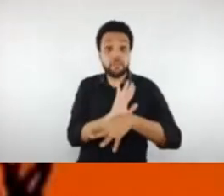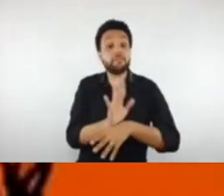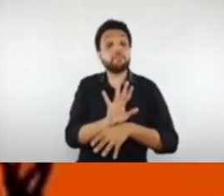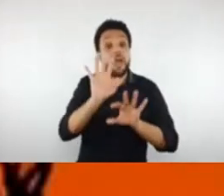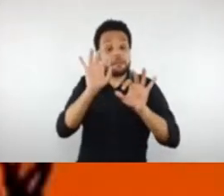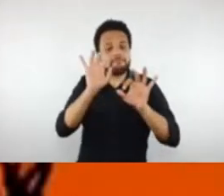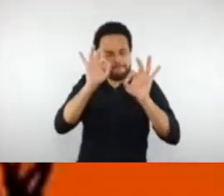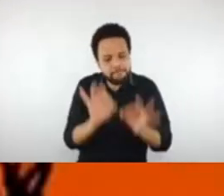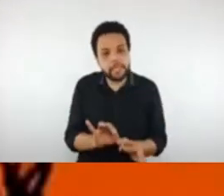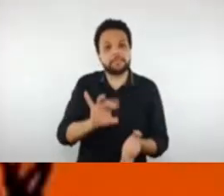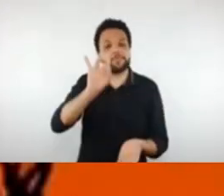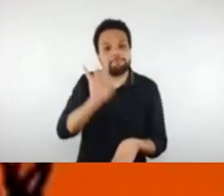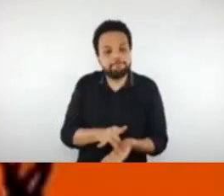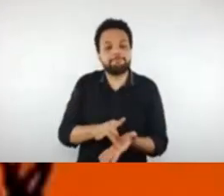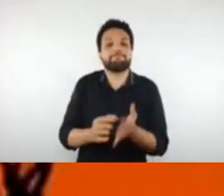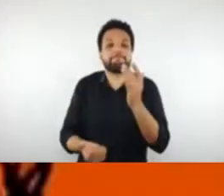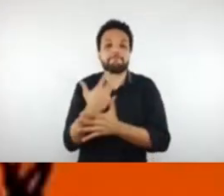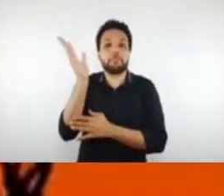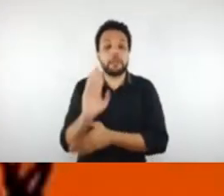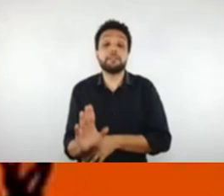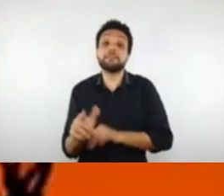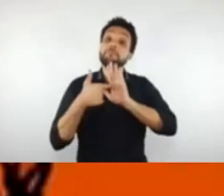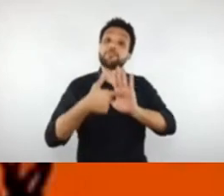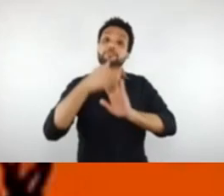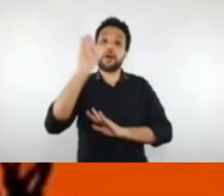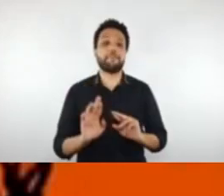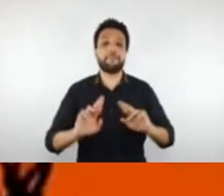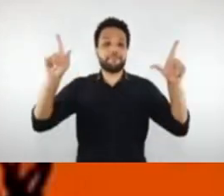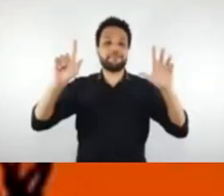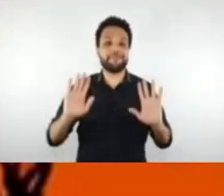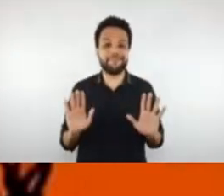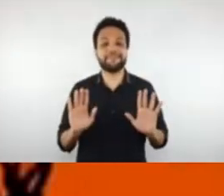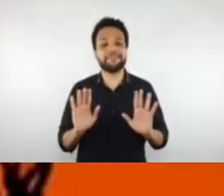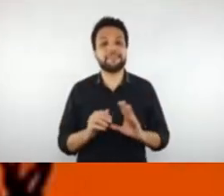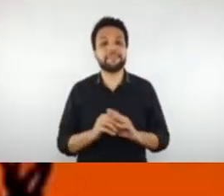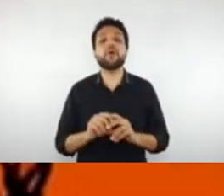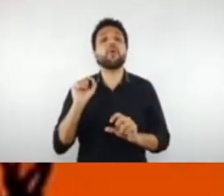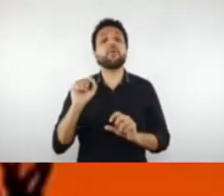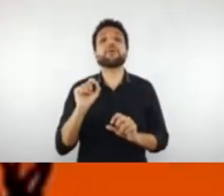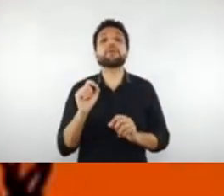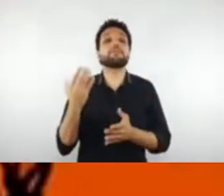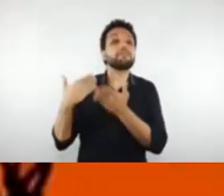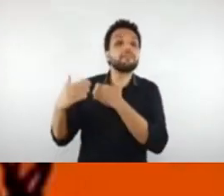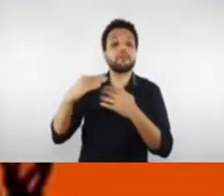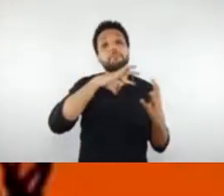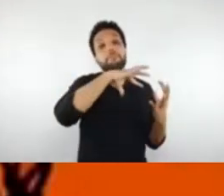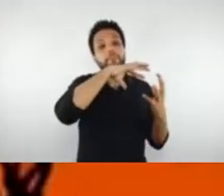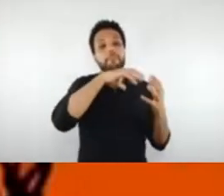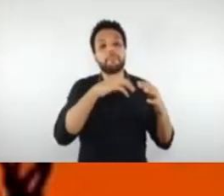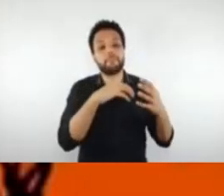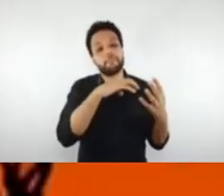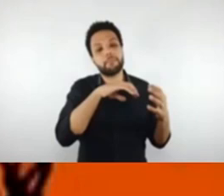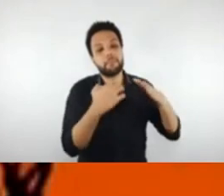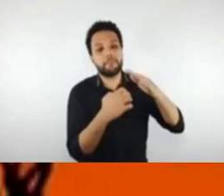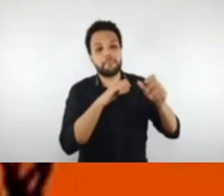e que conseguiram mostrar um Brasil diferente daquele que o mercado internacional, em geral,